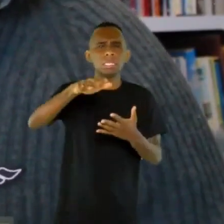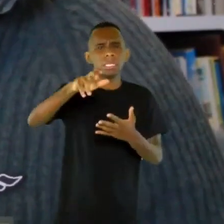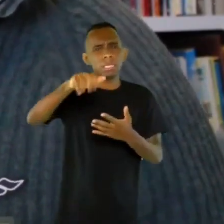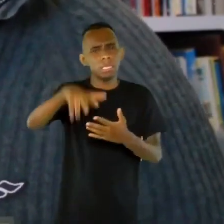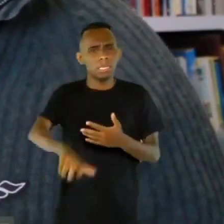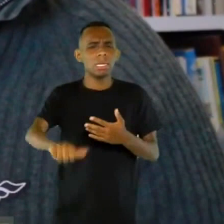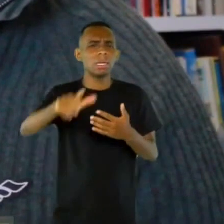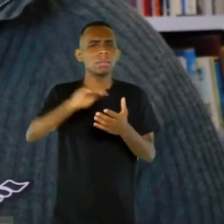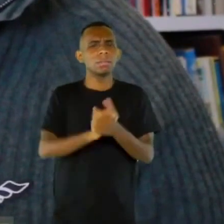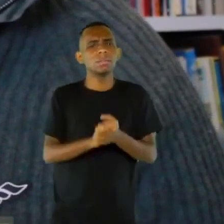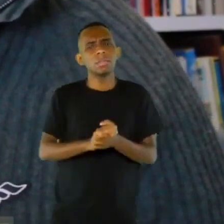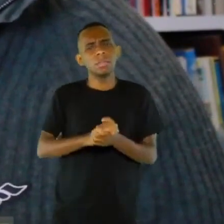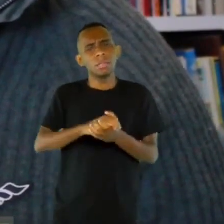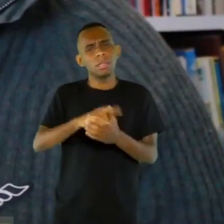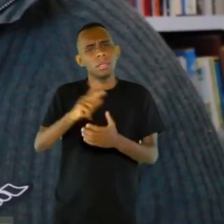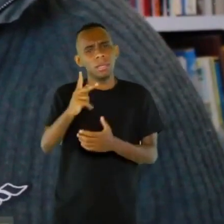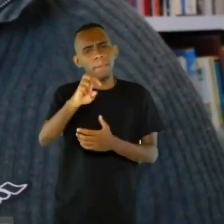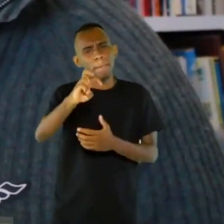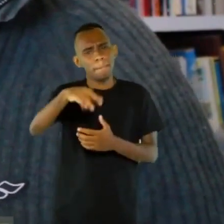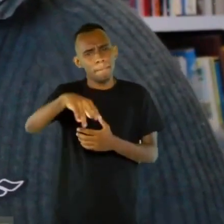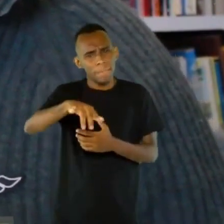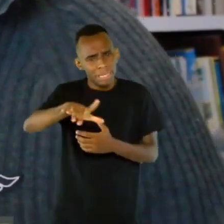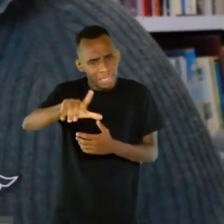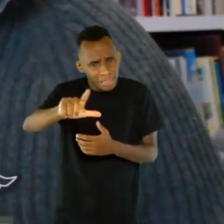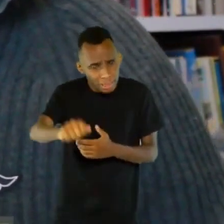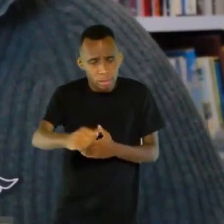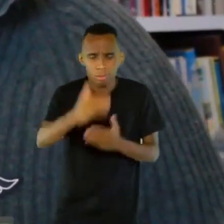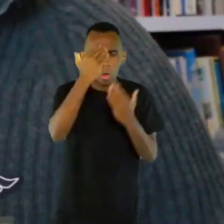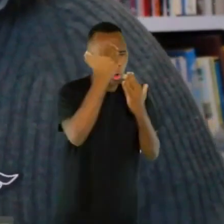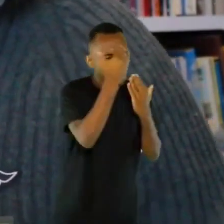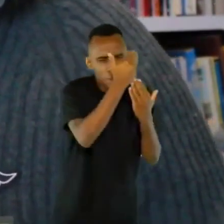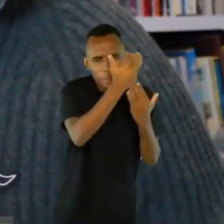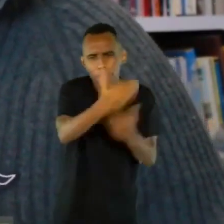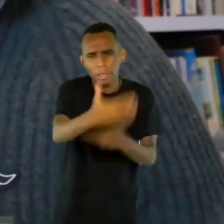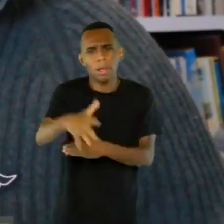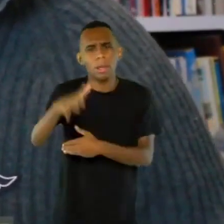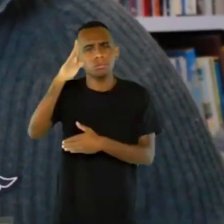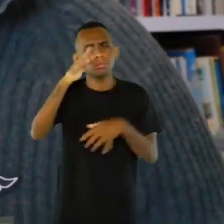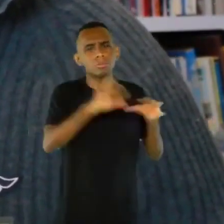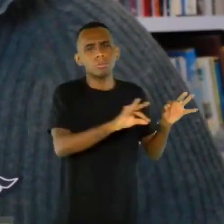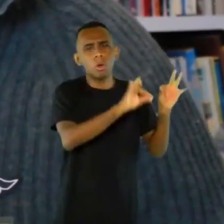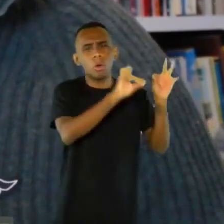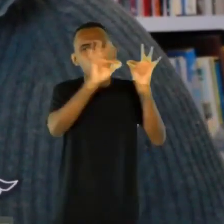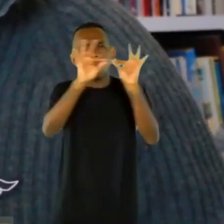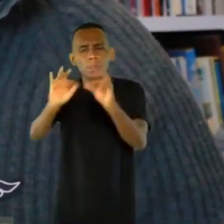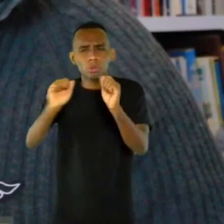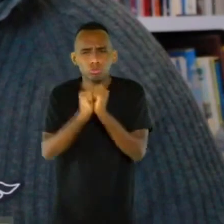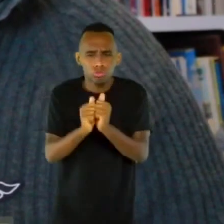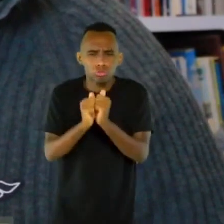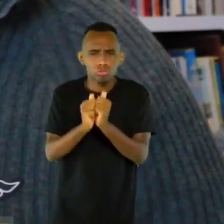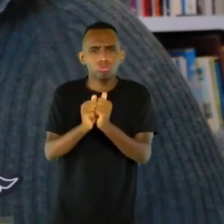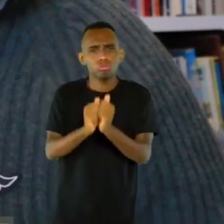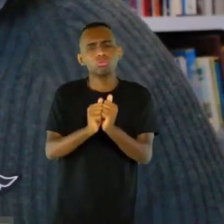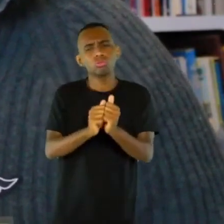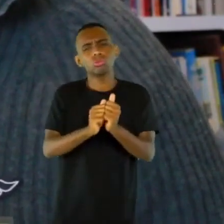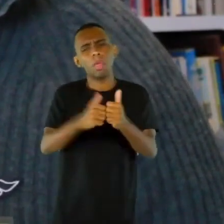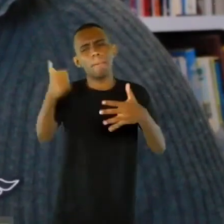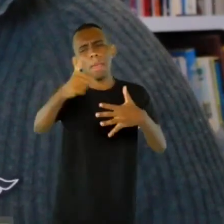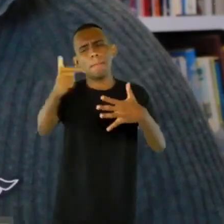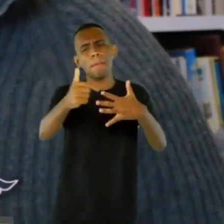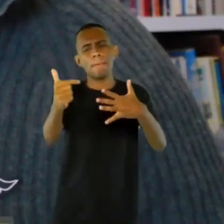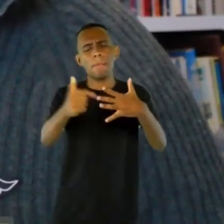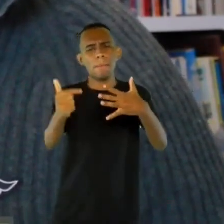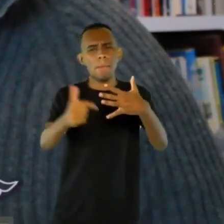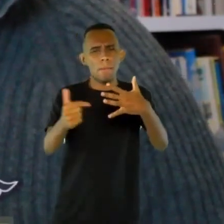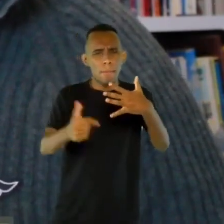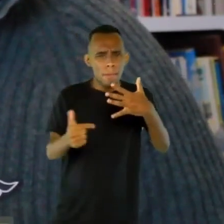Falcão Pires, muito obrigado pela presença, por estar aqui conversando com a gente, Maria Cristina Araújo, Valéria Bordan,